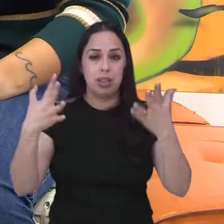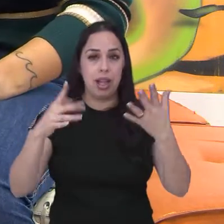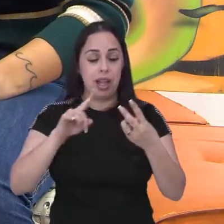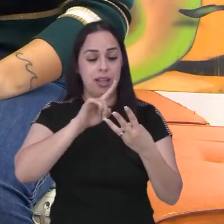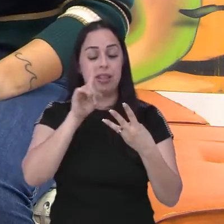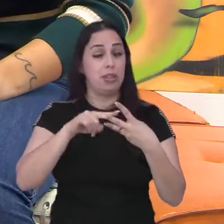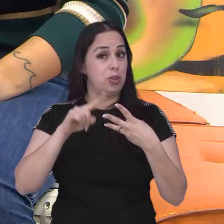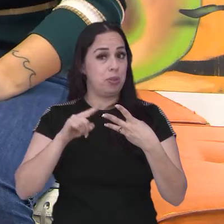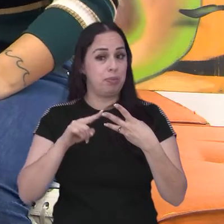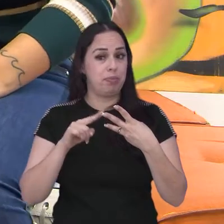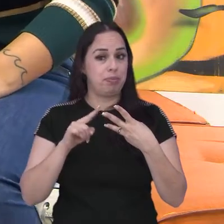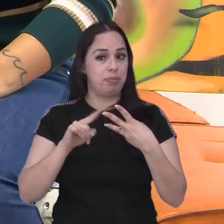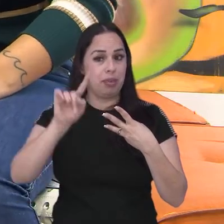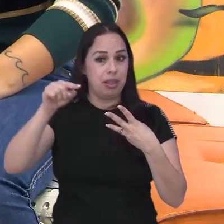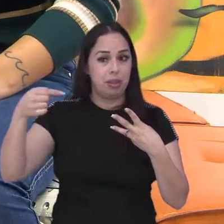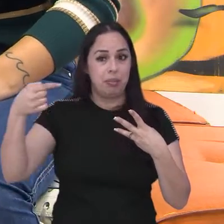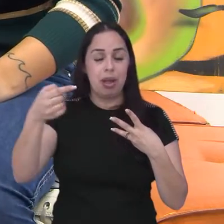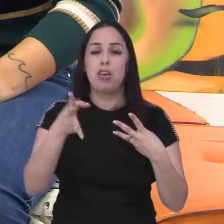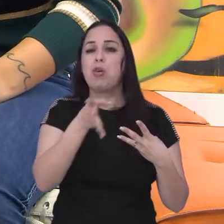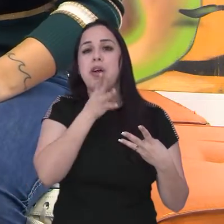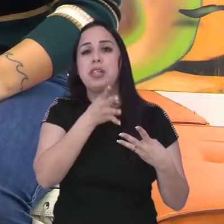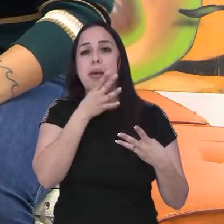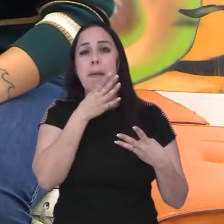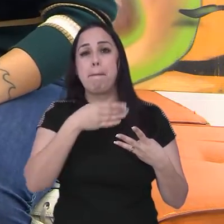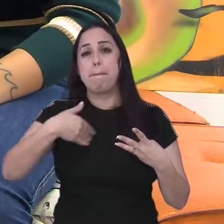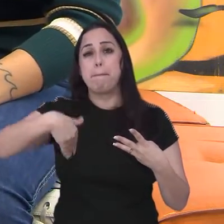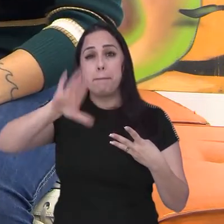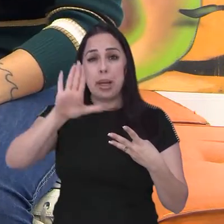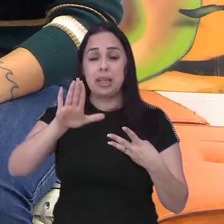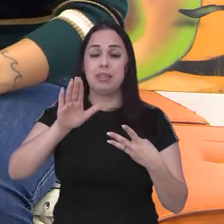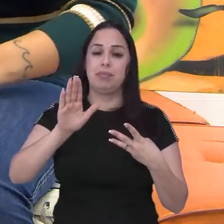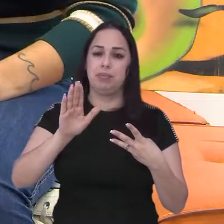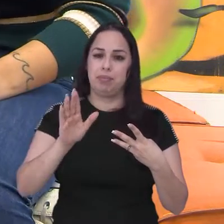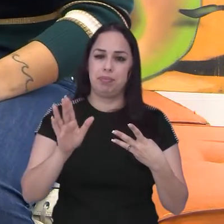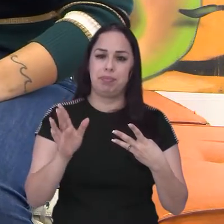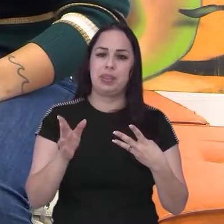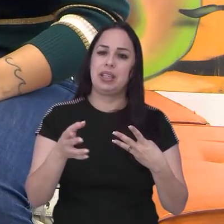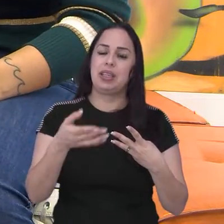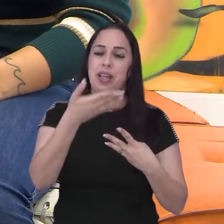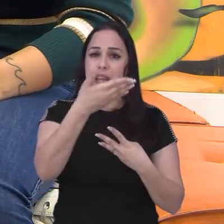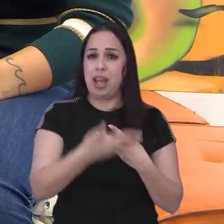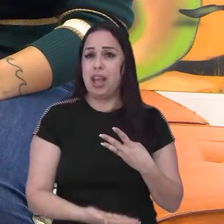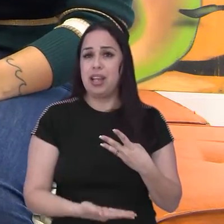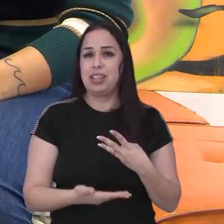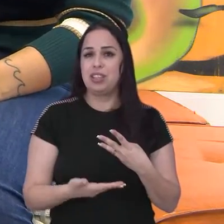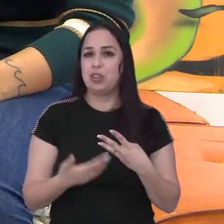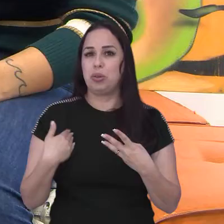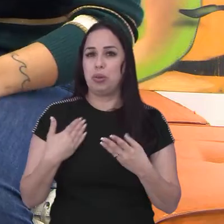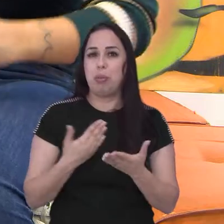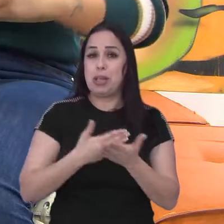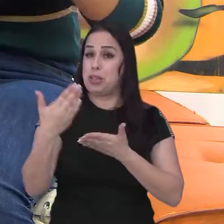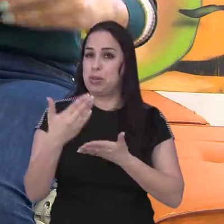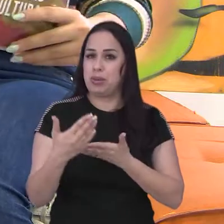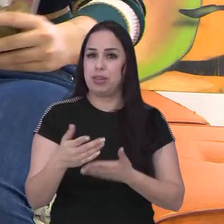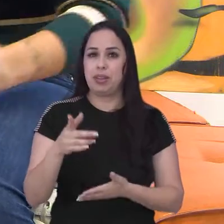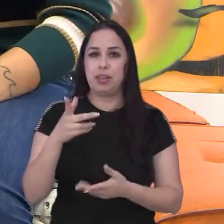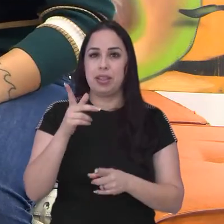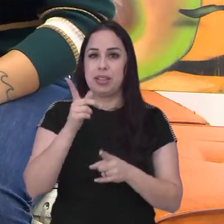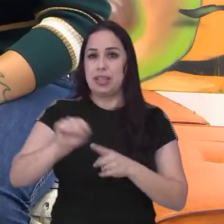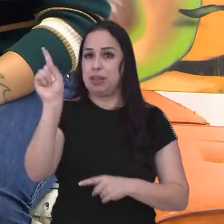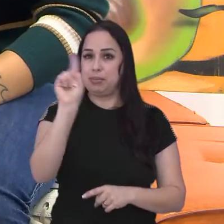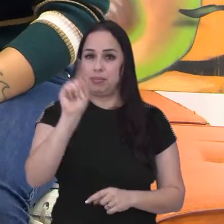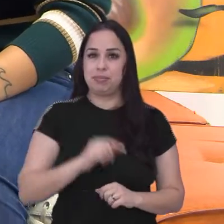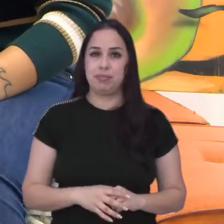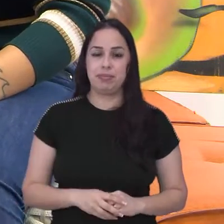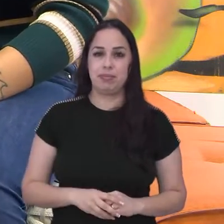eventos. Mas no próximo bloco, o segundo bloco, a gente vai conhecer mais de como que o Betinho chegou onde